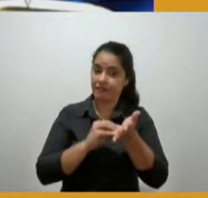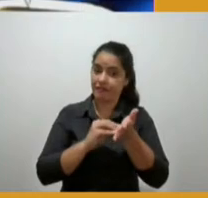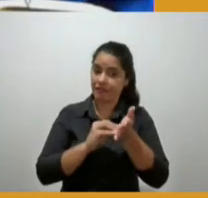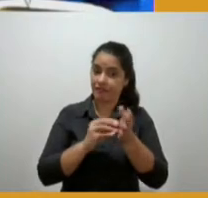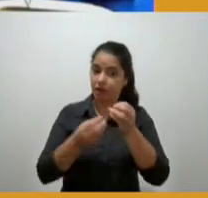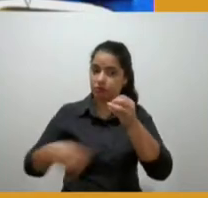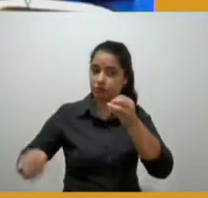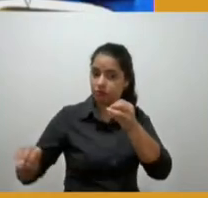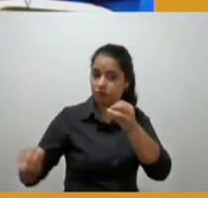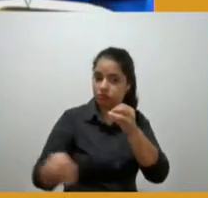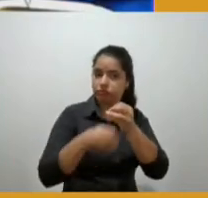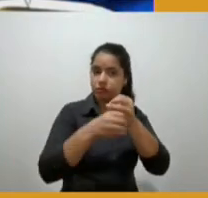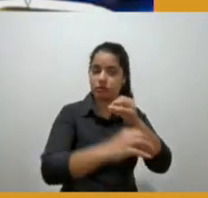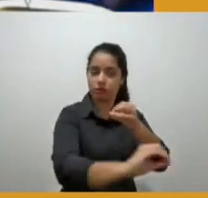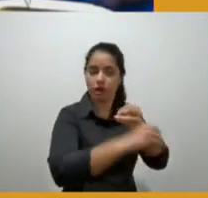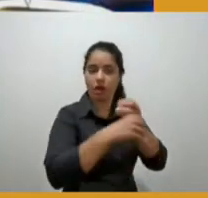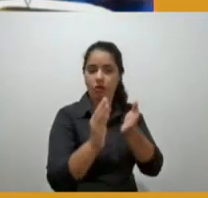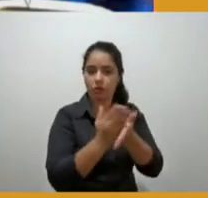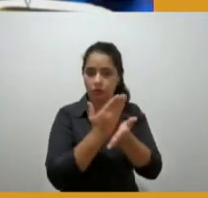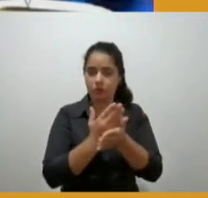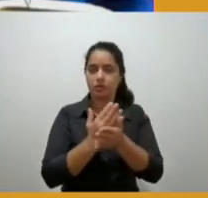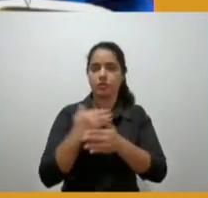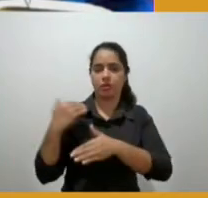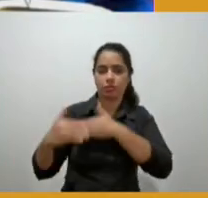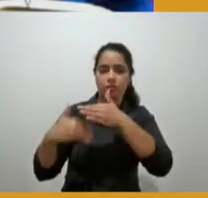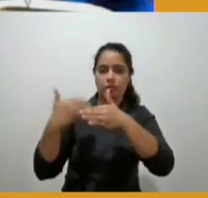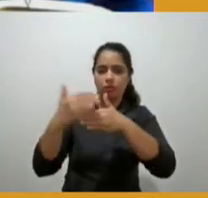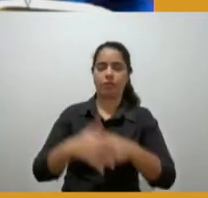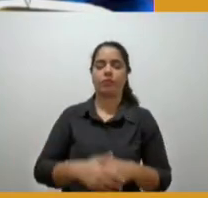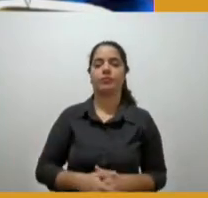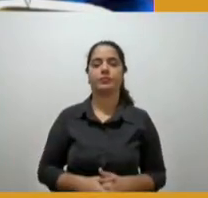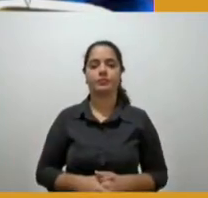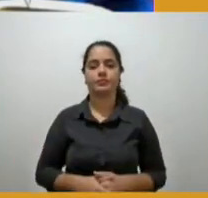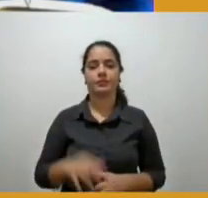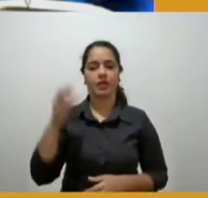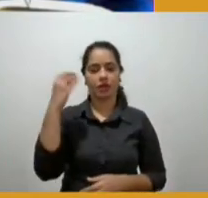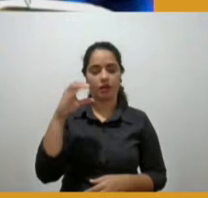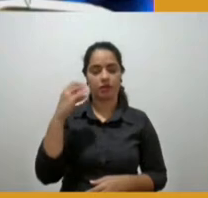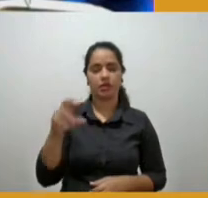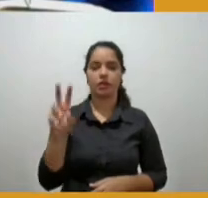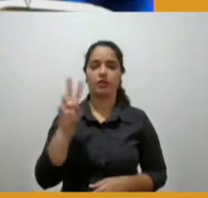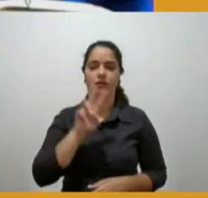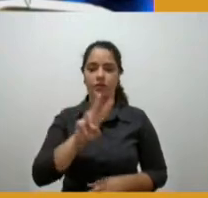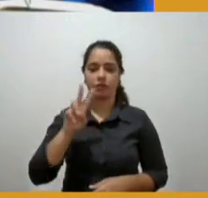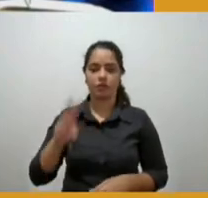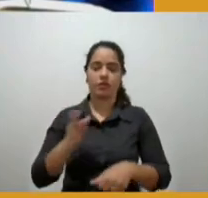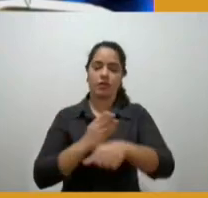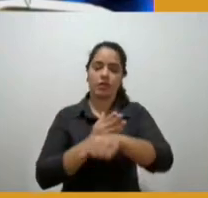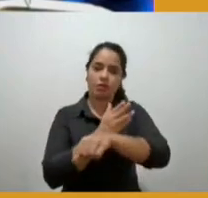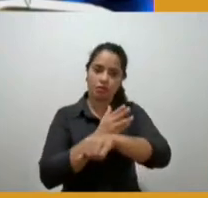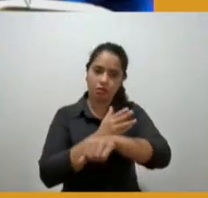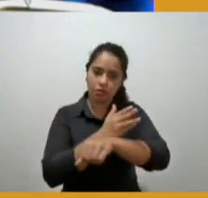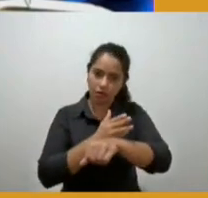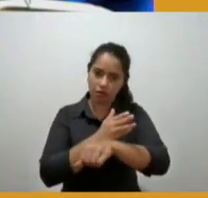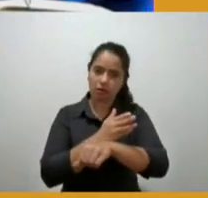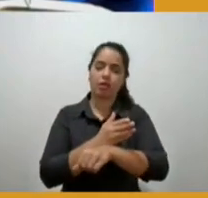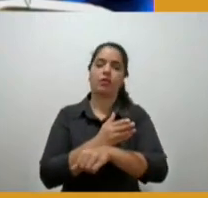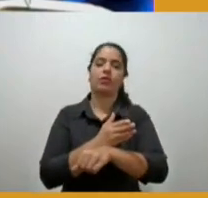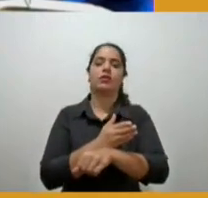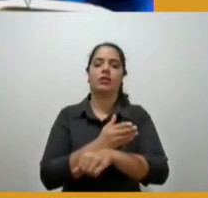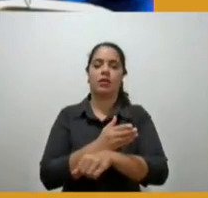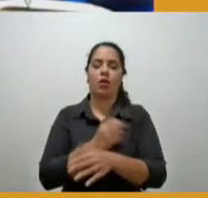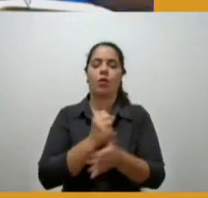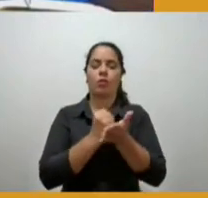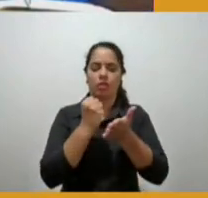disponível, gradativamente vai se ampliando. Cariacica, Vila Velha e Serra, todo o saneamento contratado, Viana, todo o saneamento